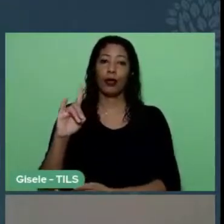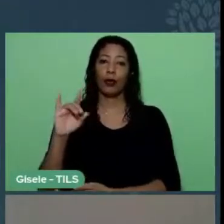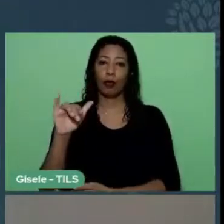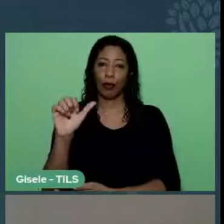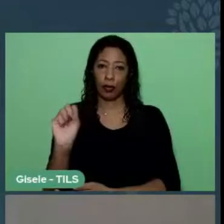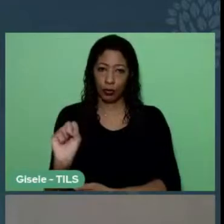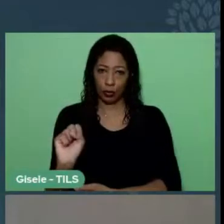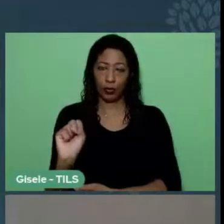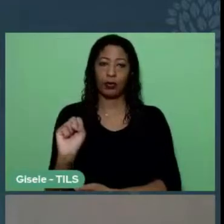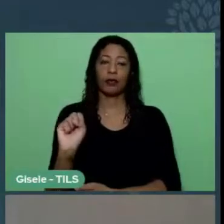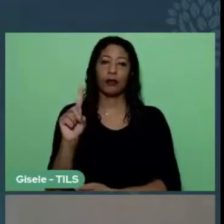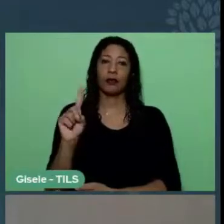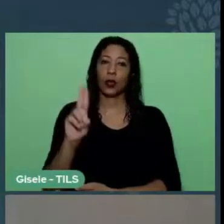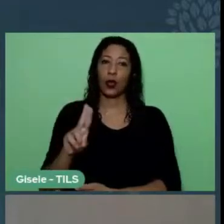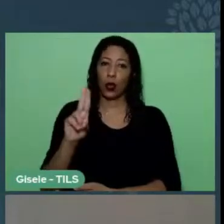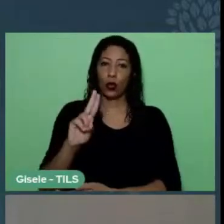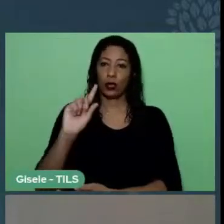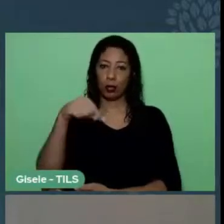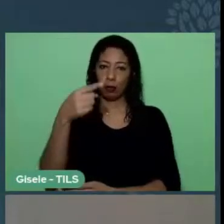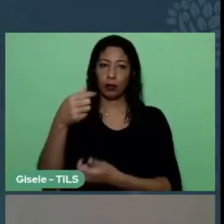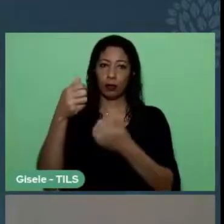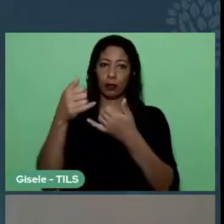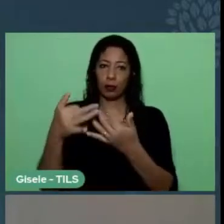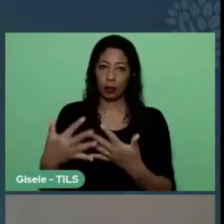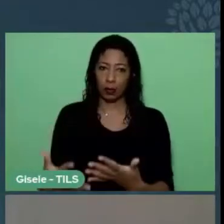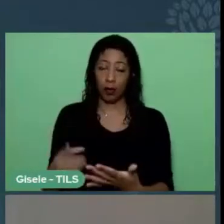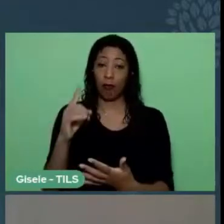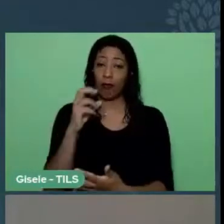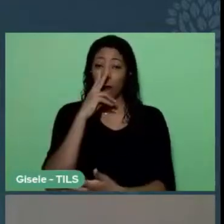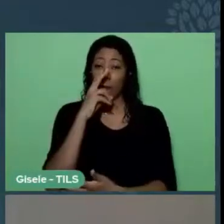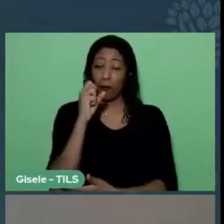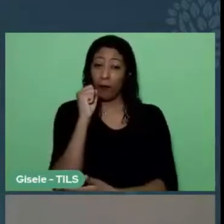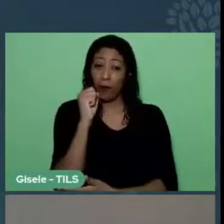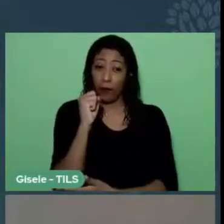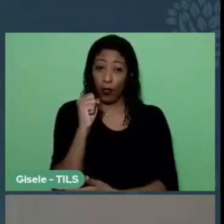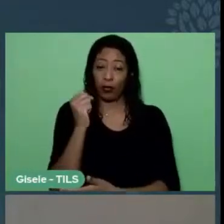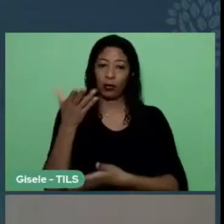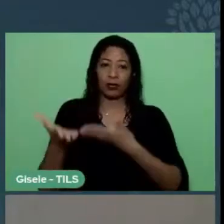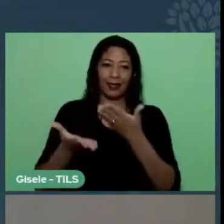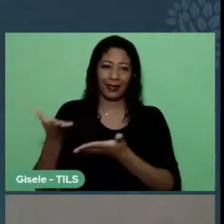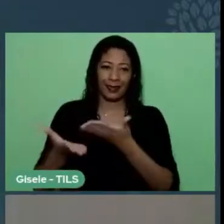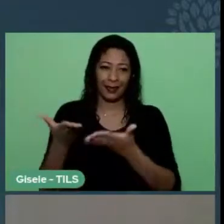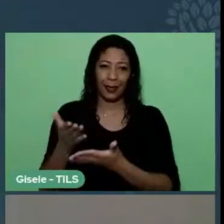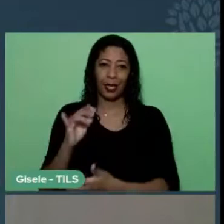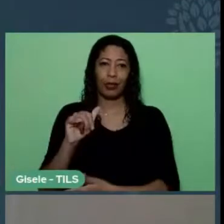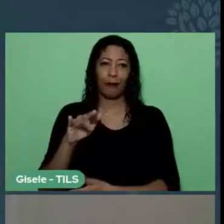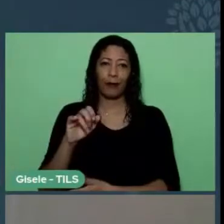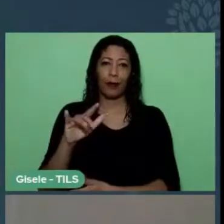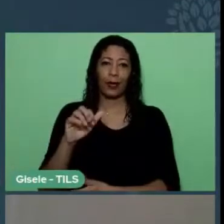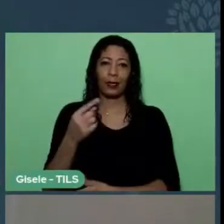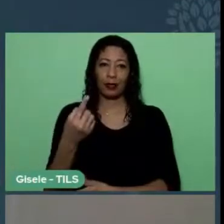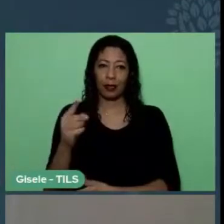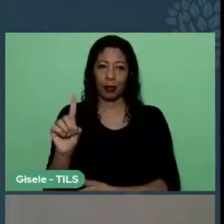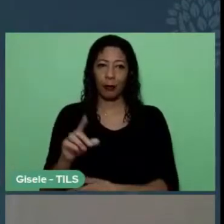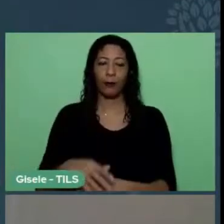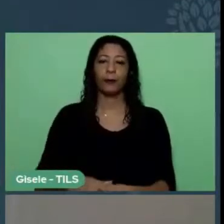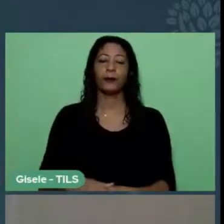são os corticoides, que é uma potente droga anti-inflamatória para tratar a inflamação. E para tratar